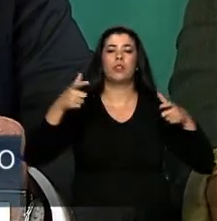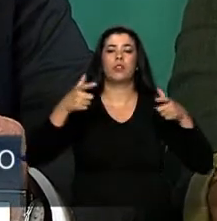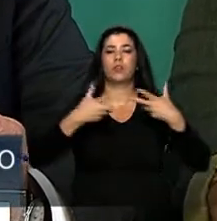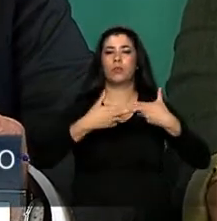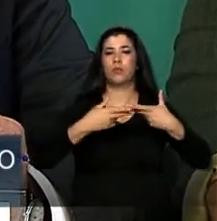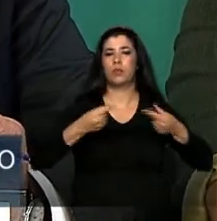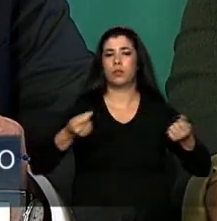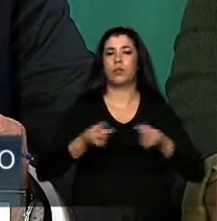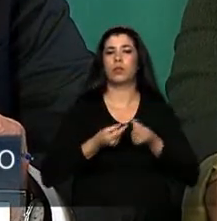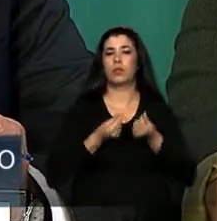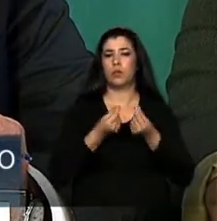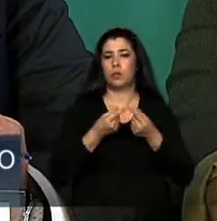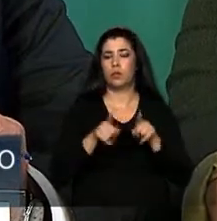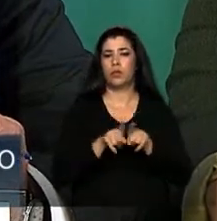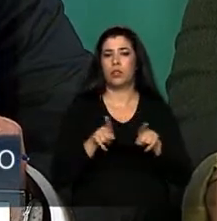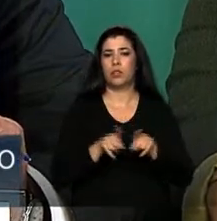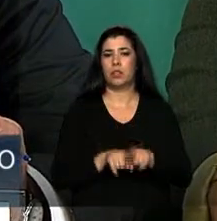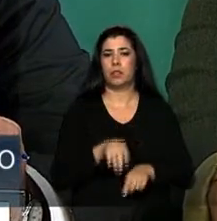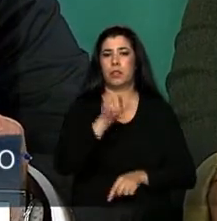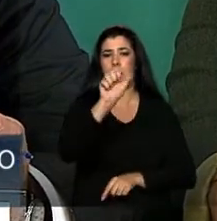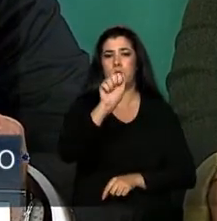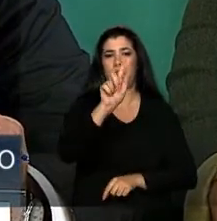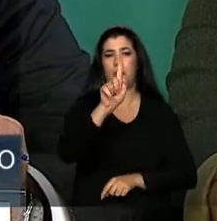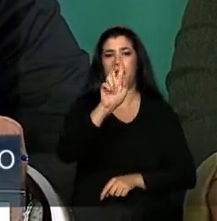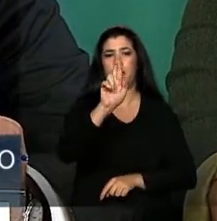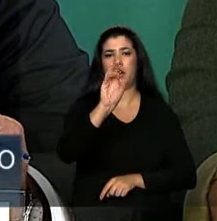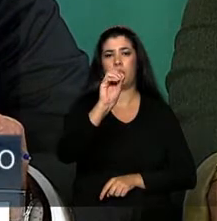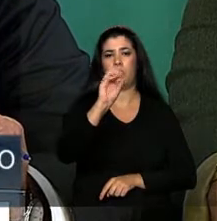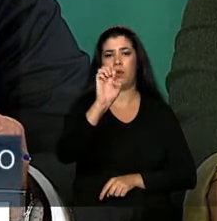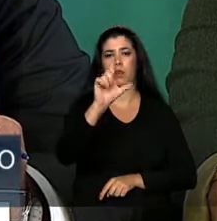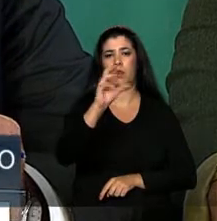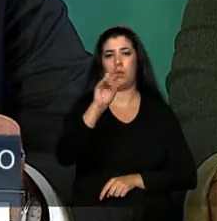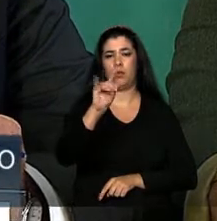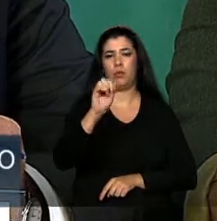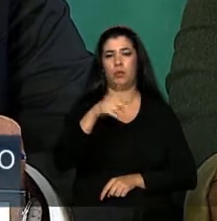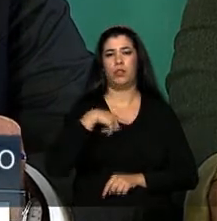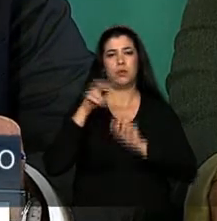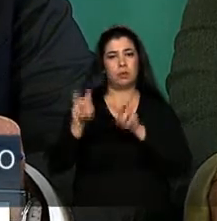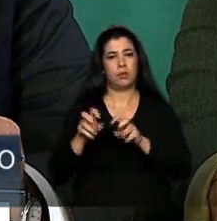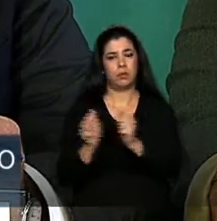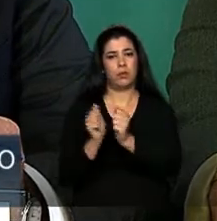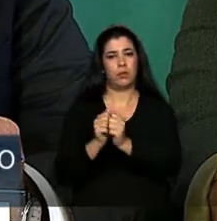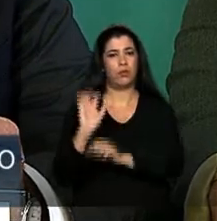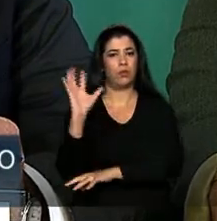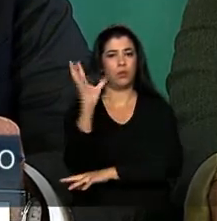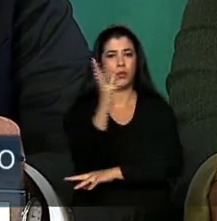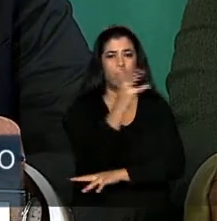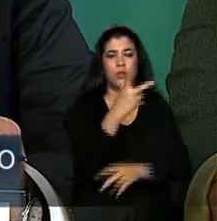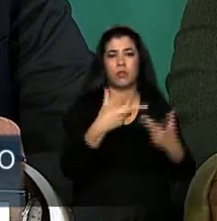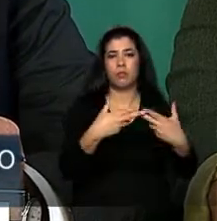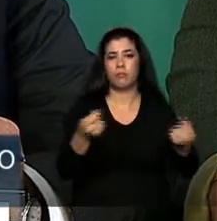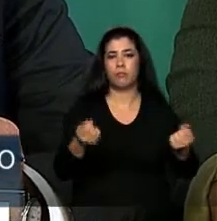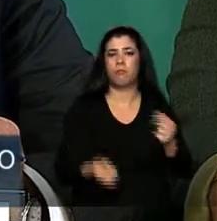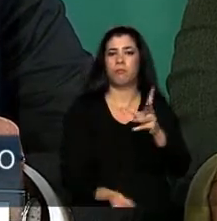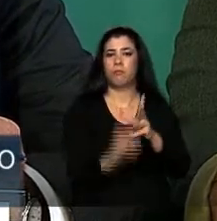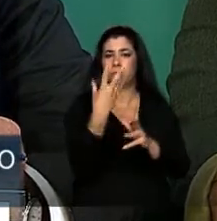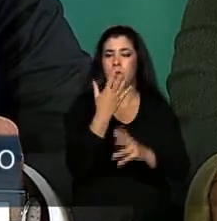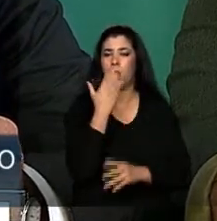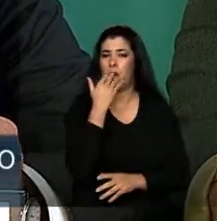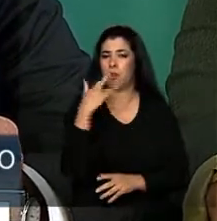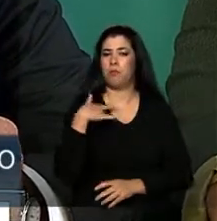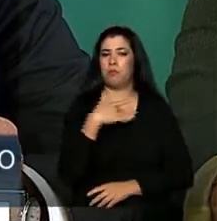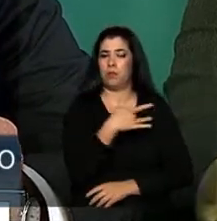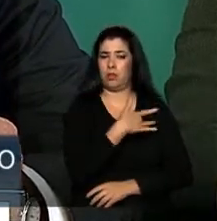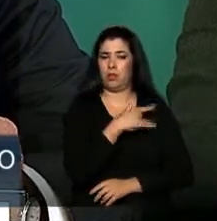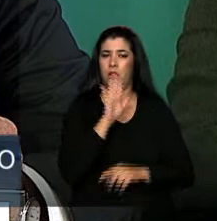da agroecologia, a produção de alimentos saudáveis, que efetivamente